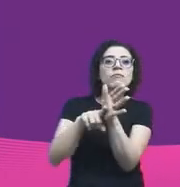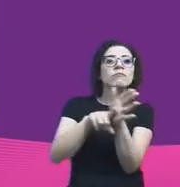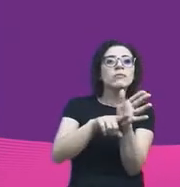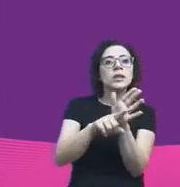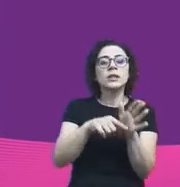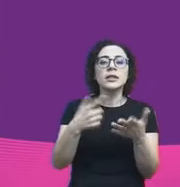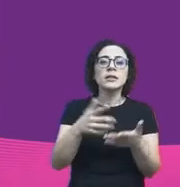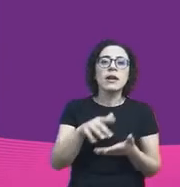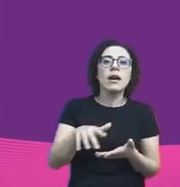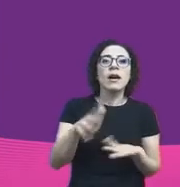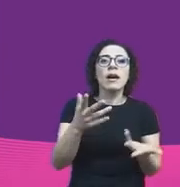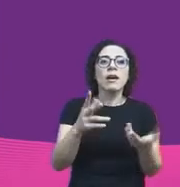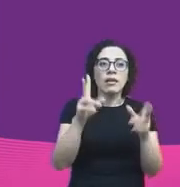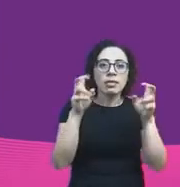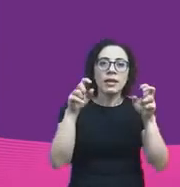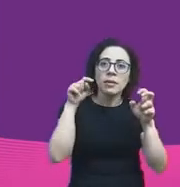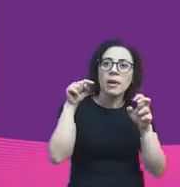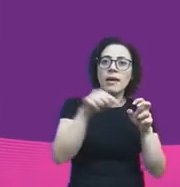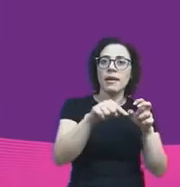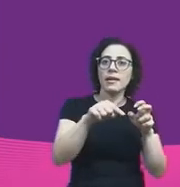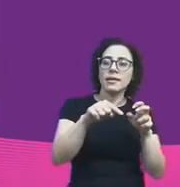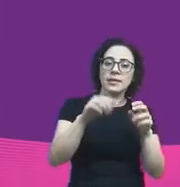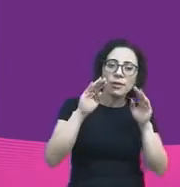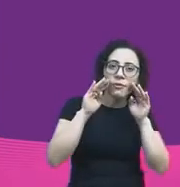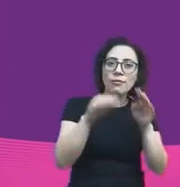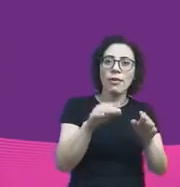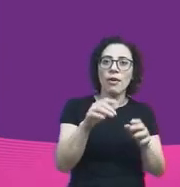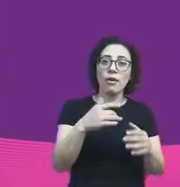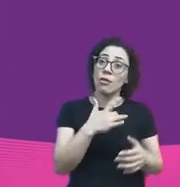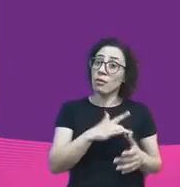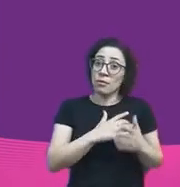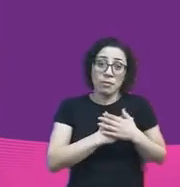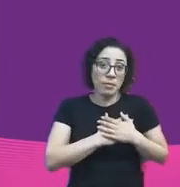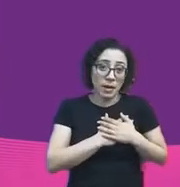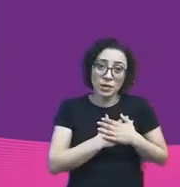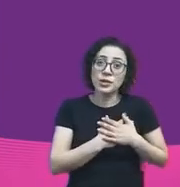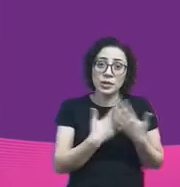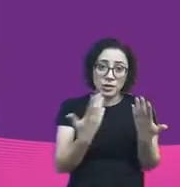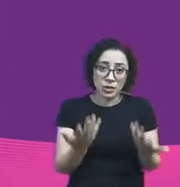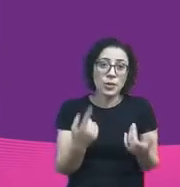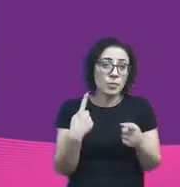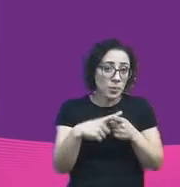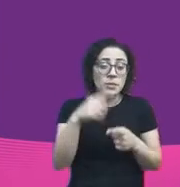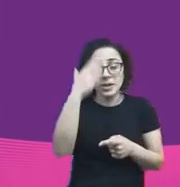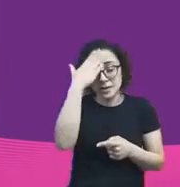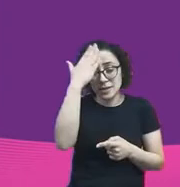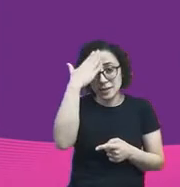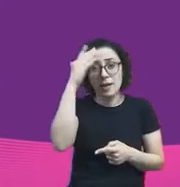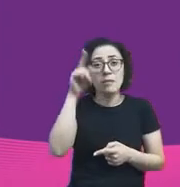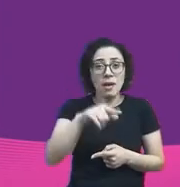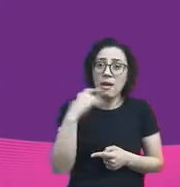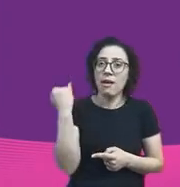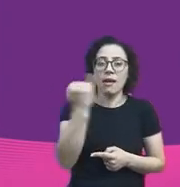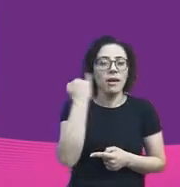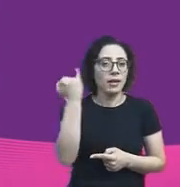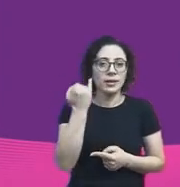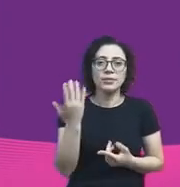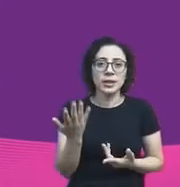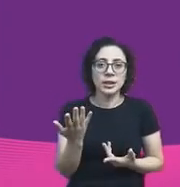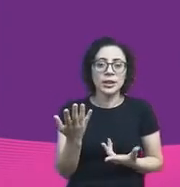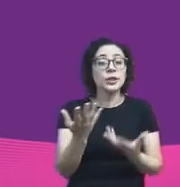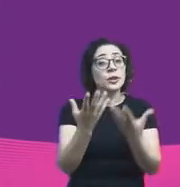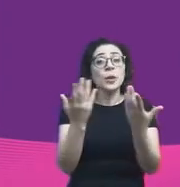compaixão, ela faz diferença no resultado, como os pacientes com câncer são